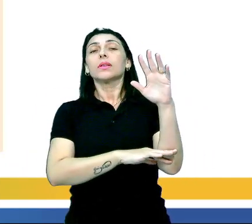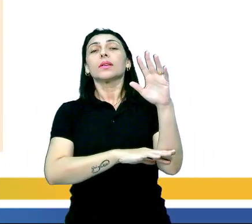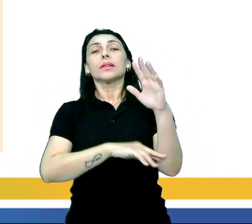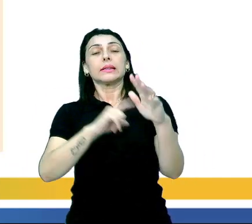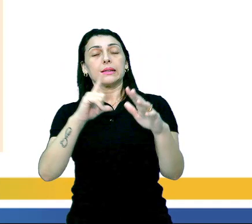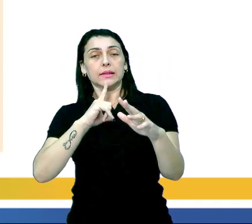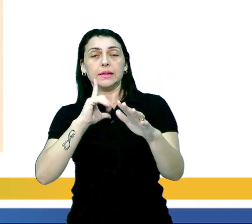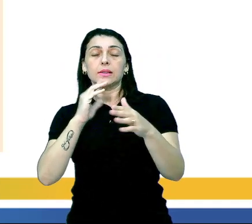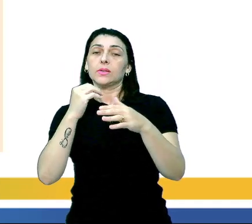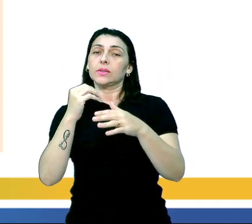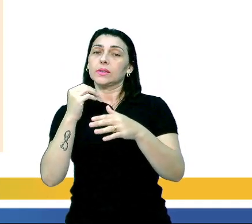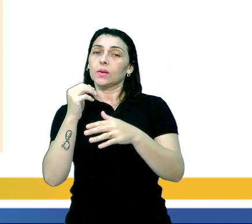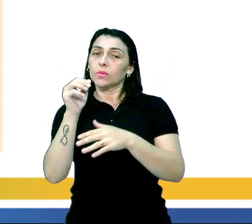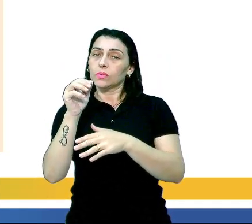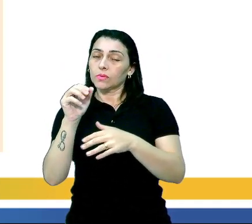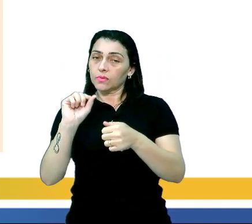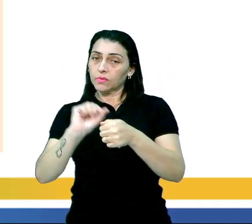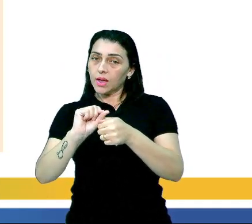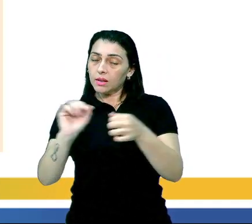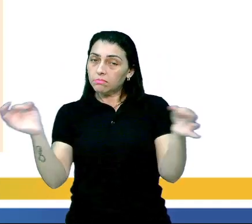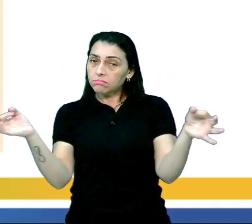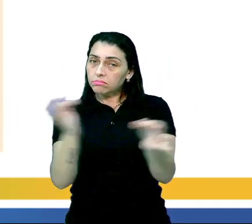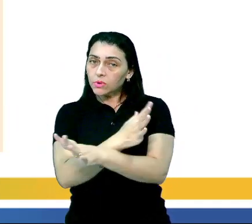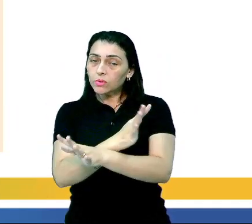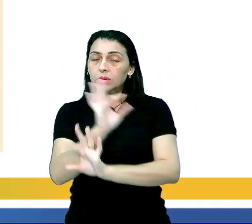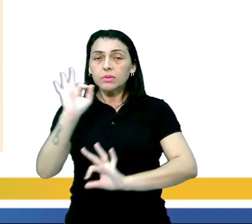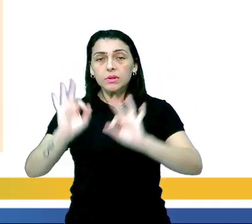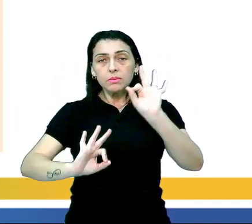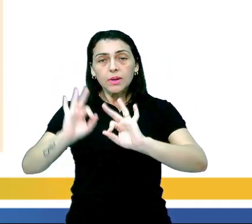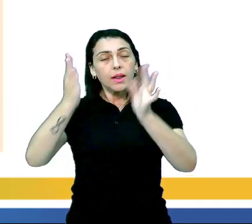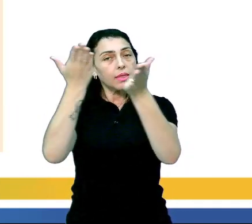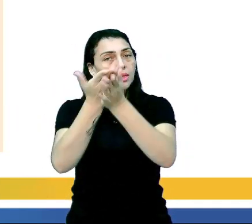existem, estarão consumadas. Não é